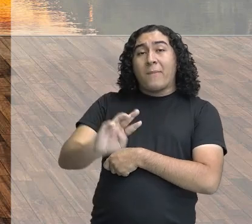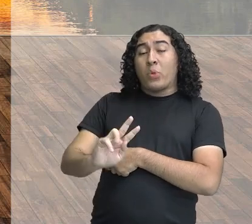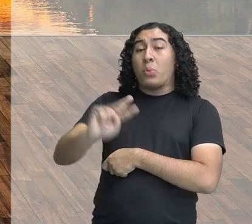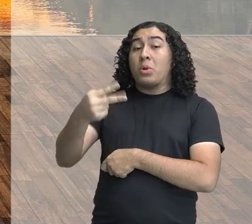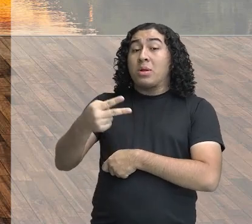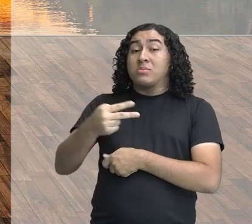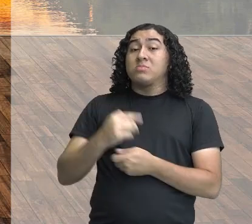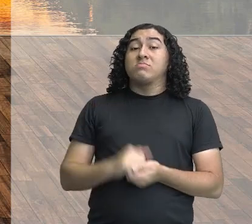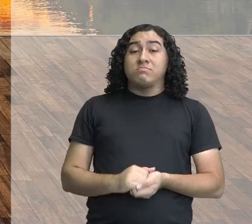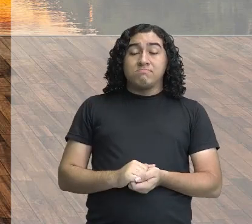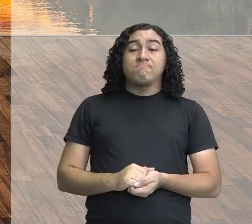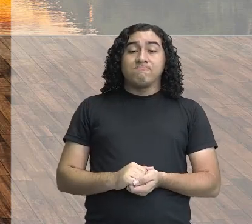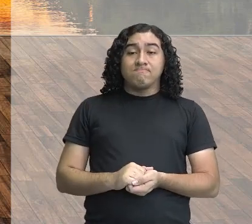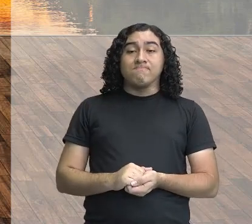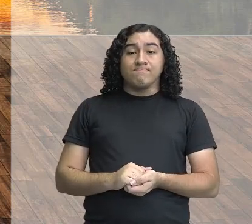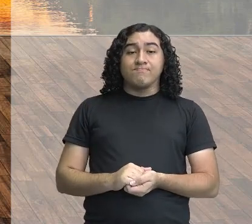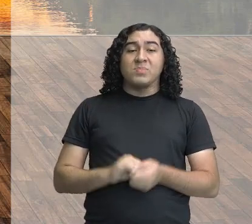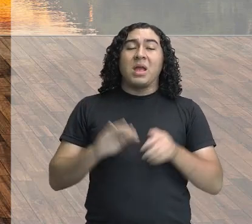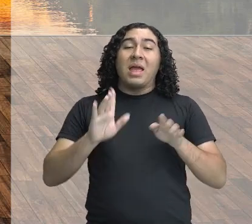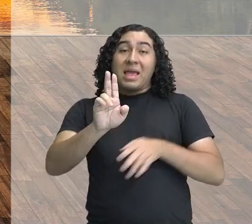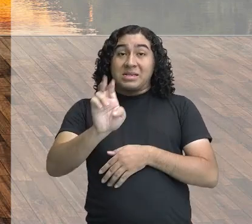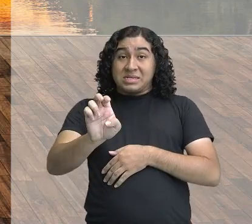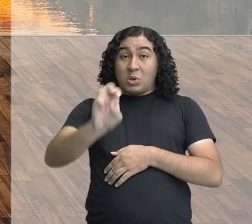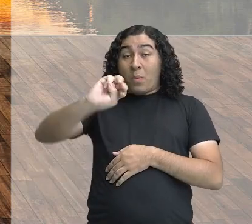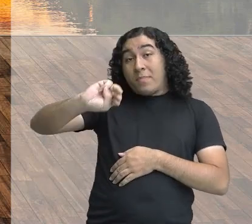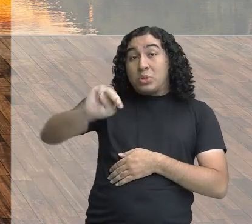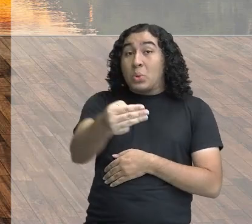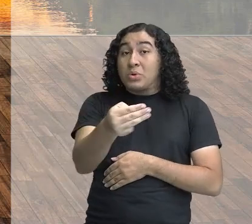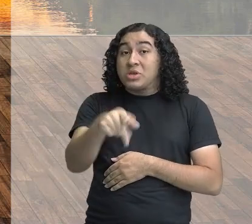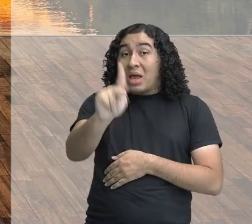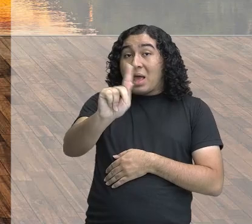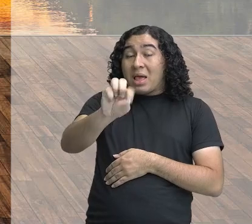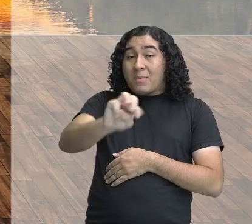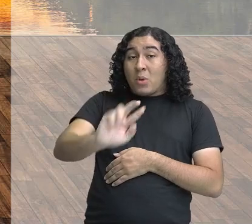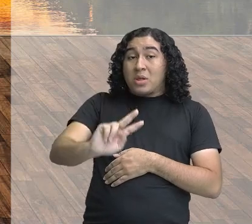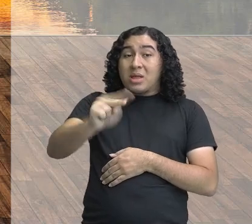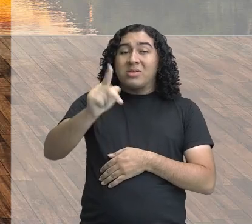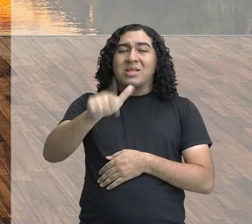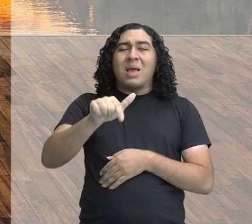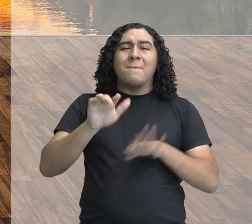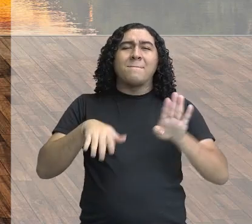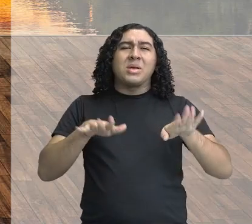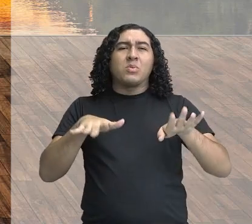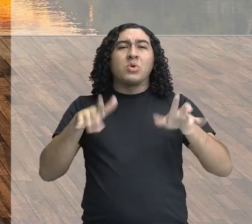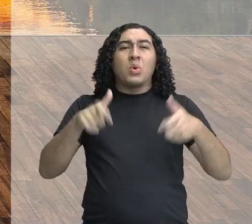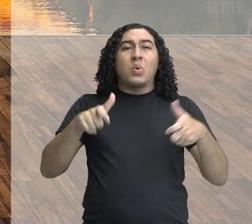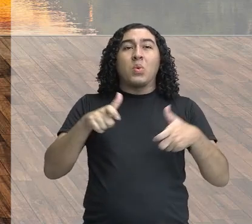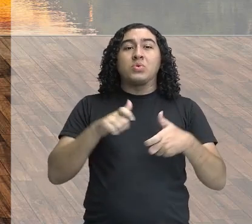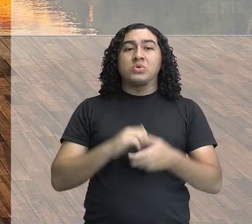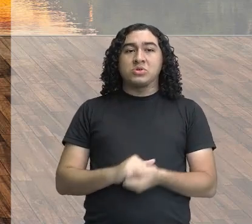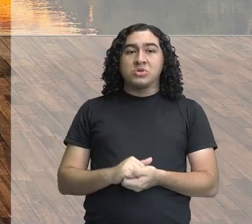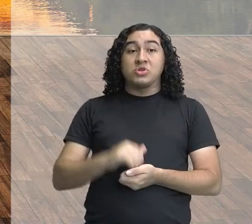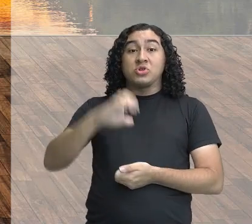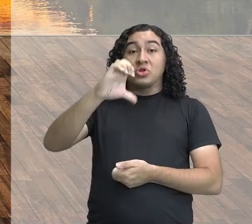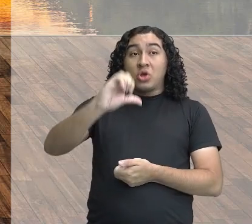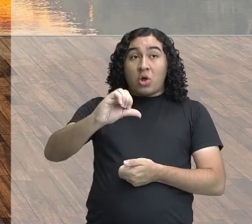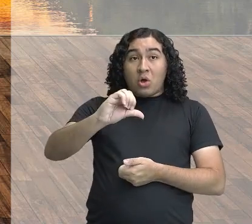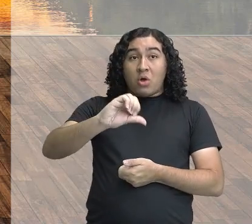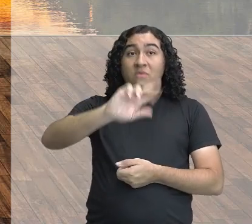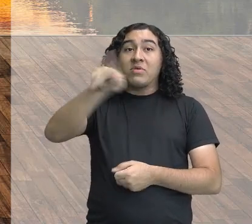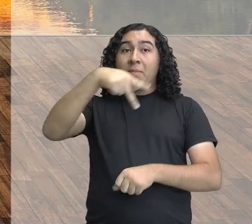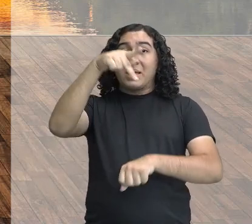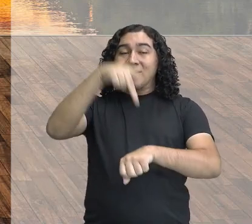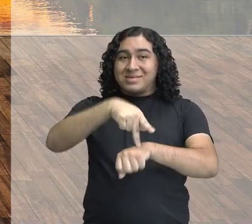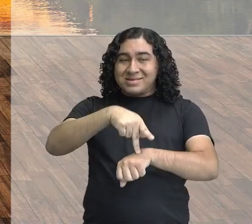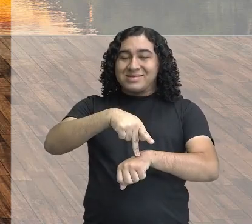quilômetros quadrados. E esses 5 milhões de quilômetros quadrados estão espalhados por 9 países, não é